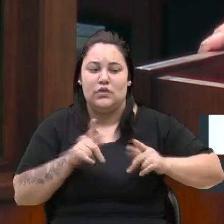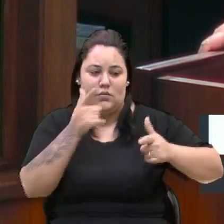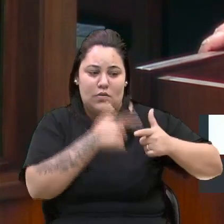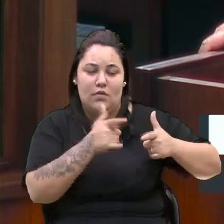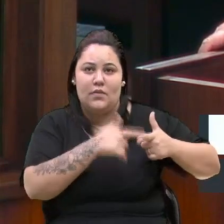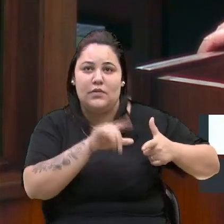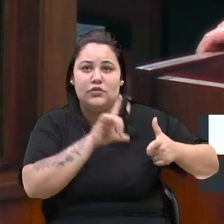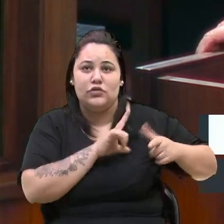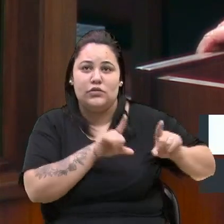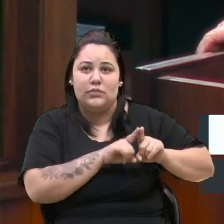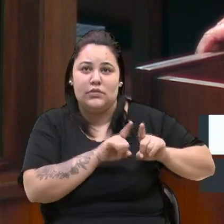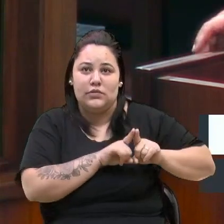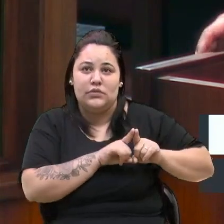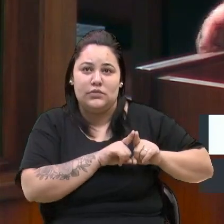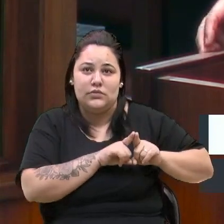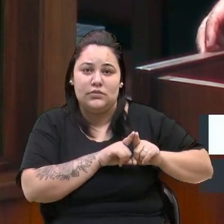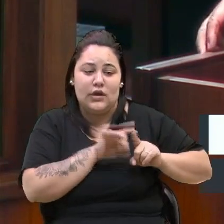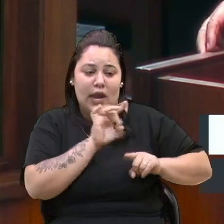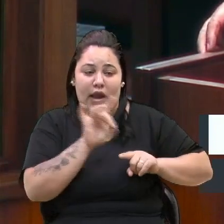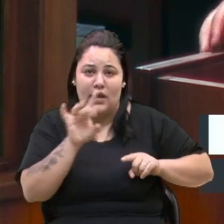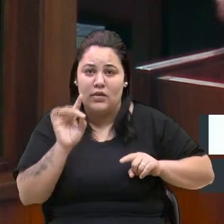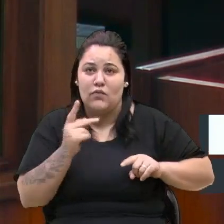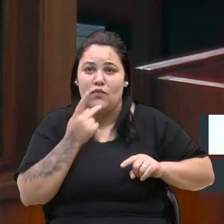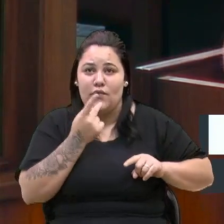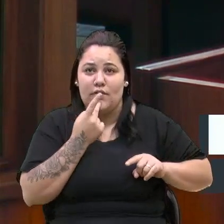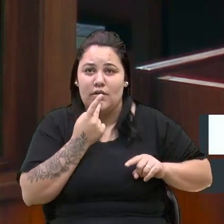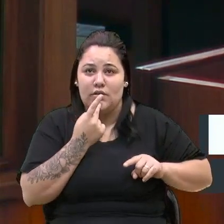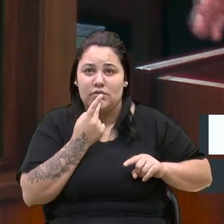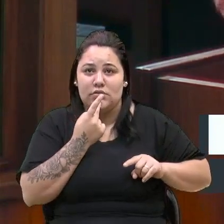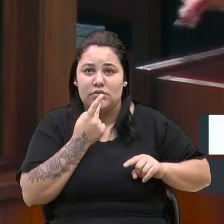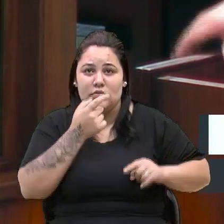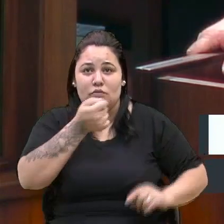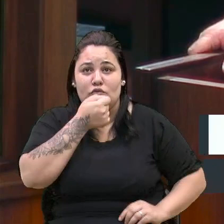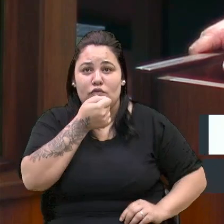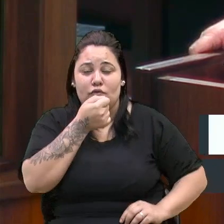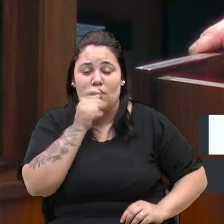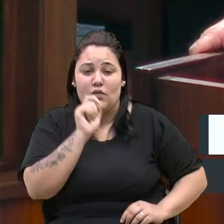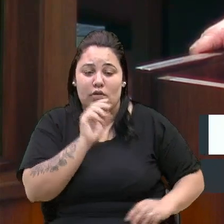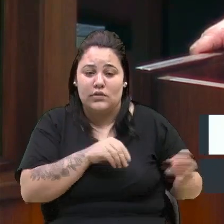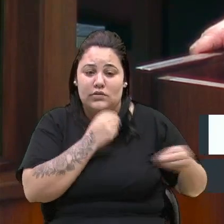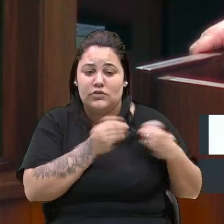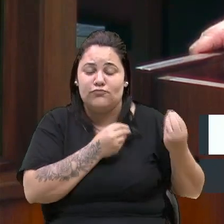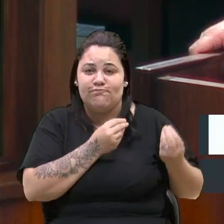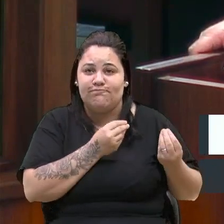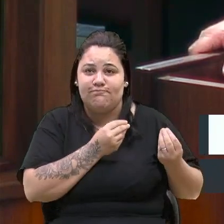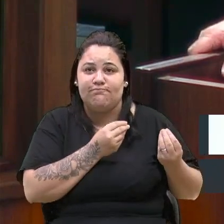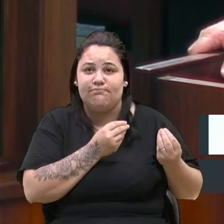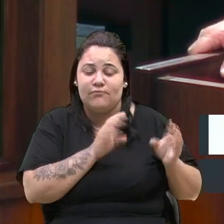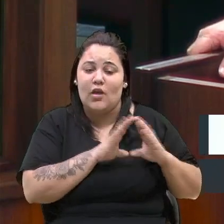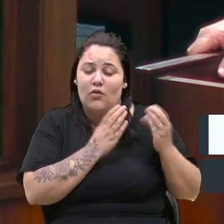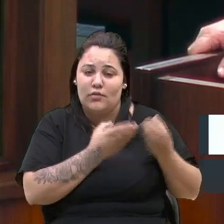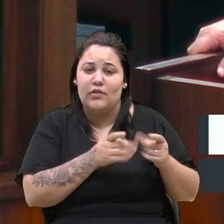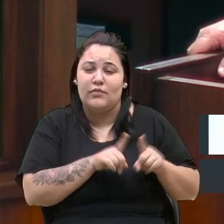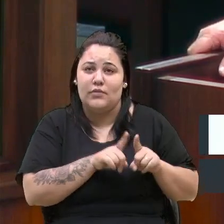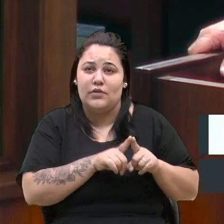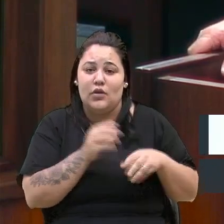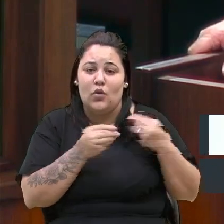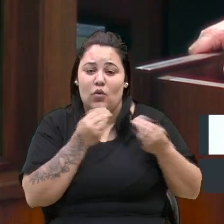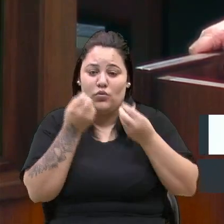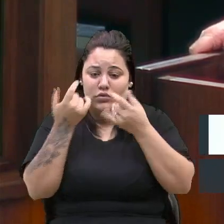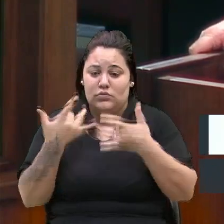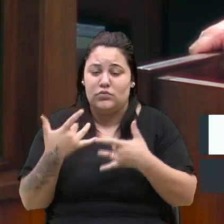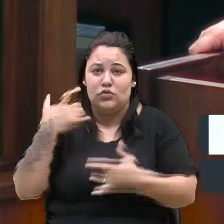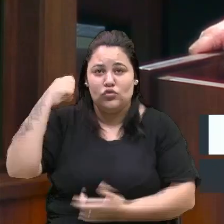que eles fossem lá, cada um dissesse no microfone o que estava sentindo na comunidade. E como disse o vereador Xuxa, e o